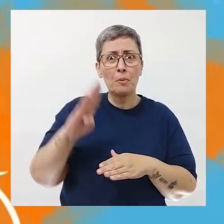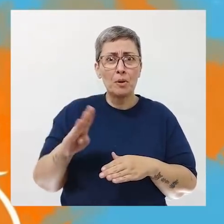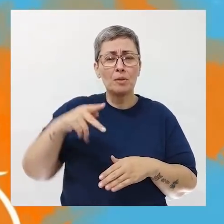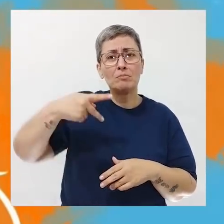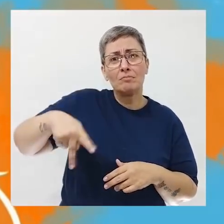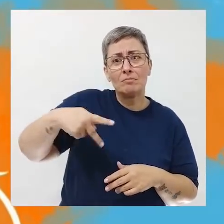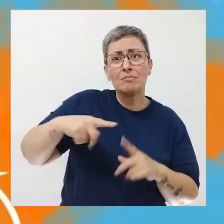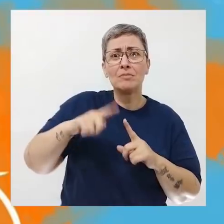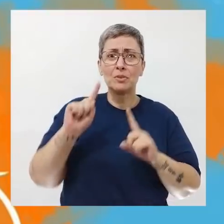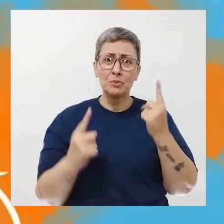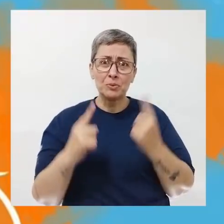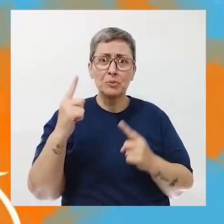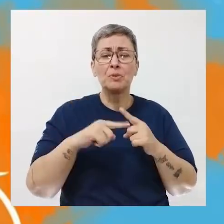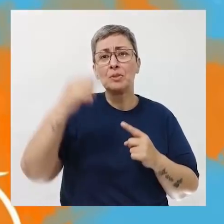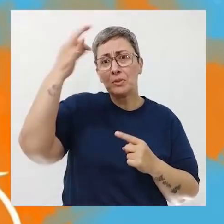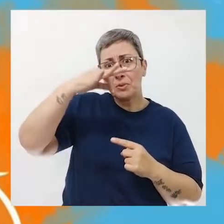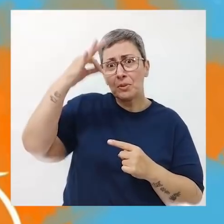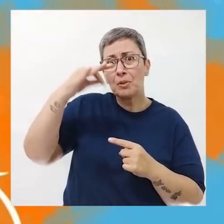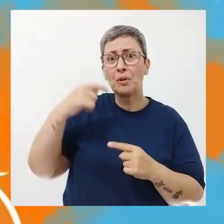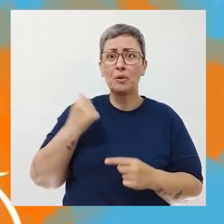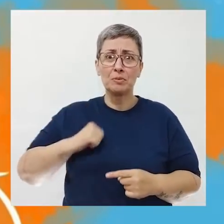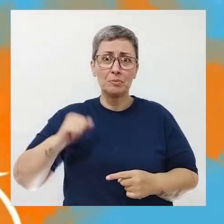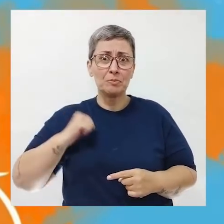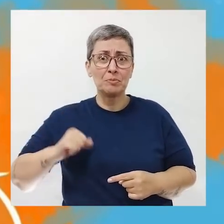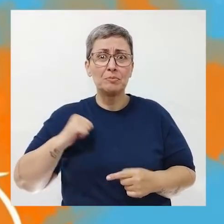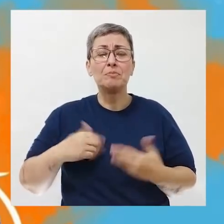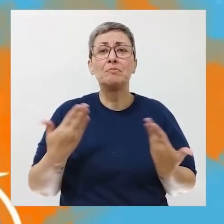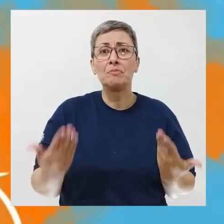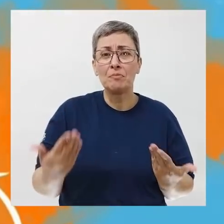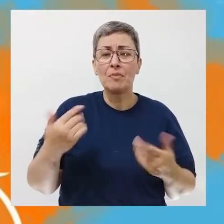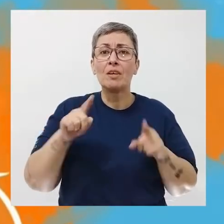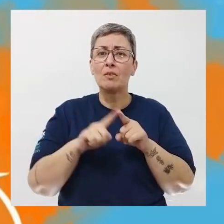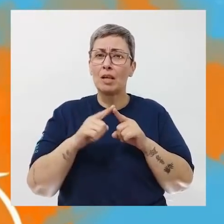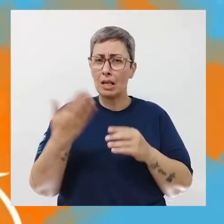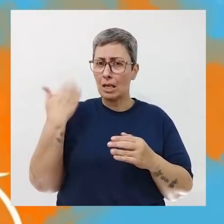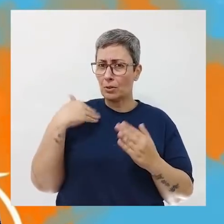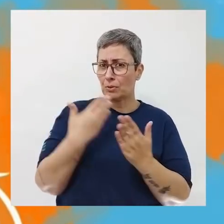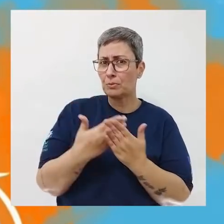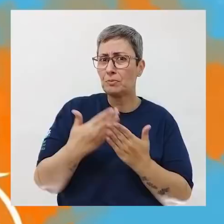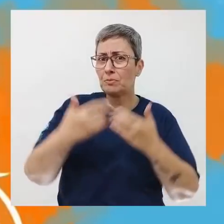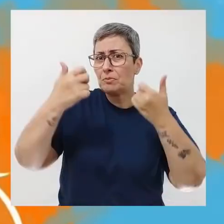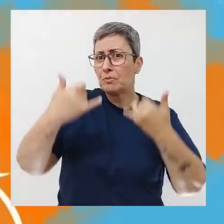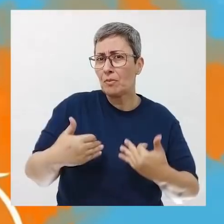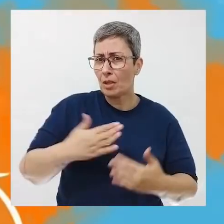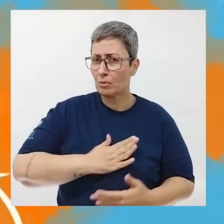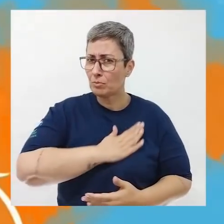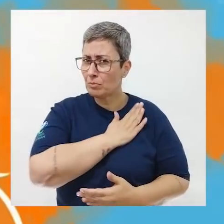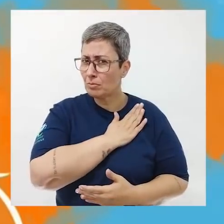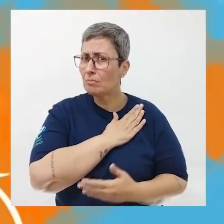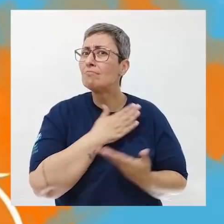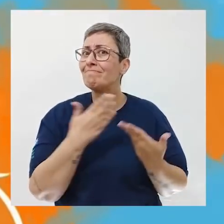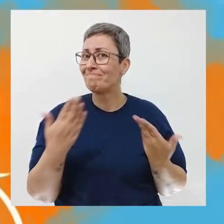Brasil, Paraguai, o Chile, Peru e Argentina. Lembram que na última aula falamos sobre o